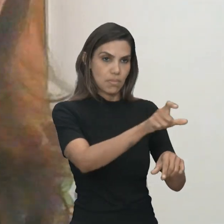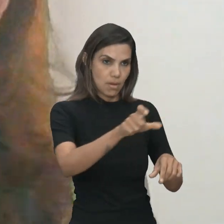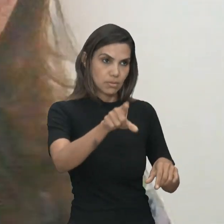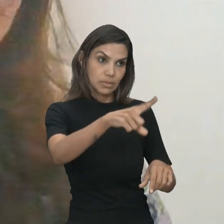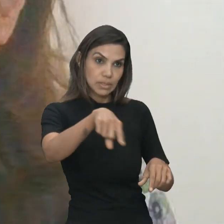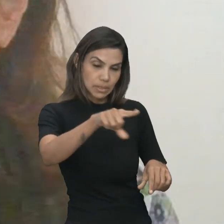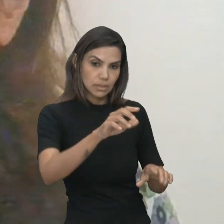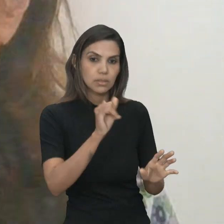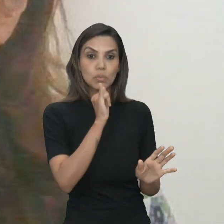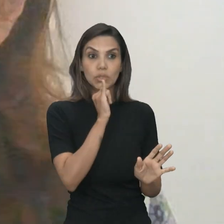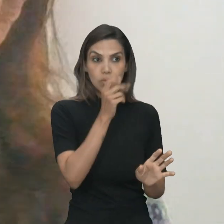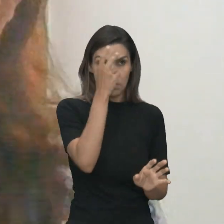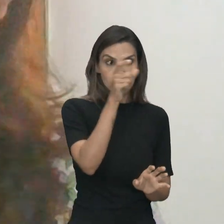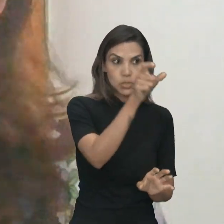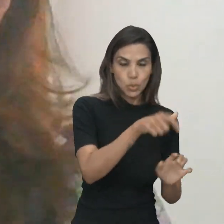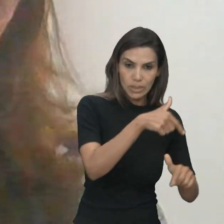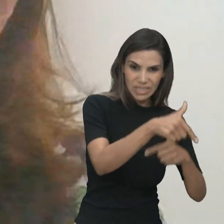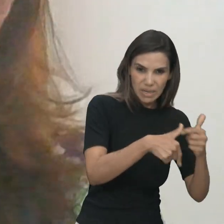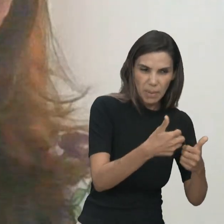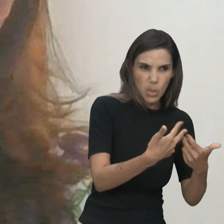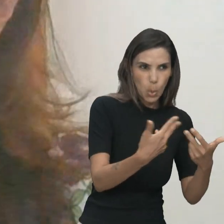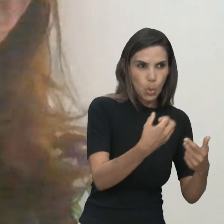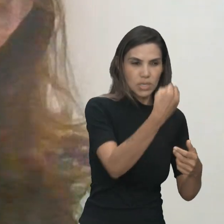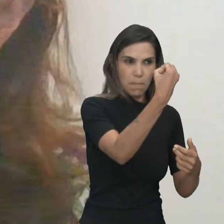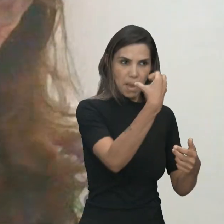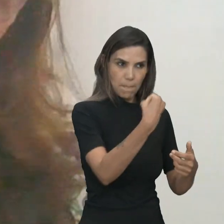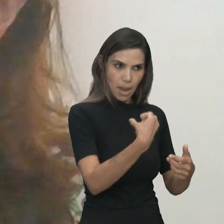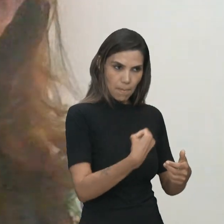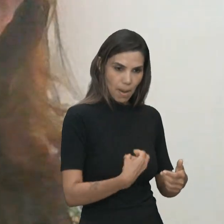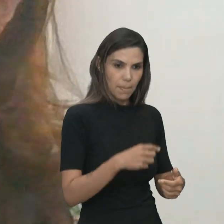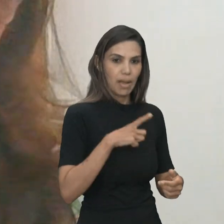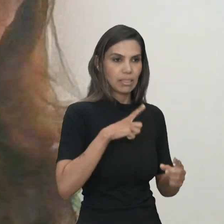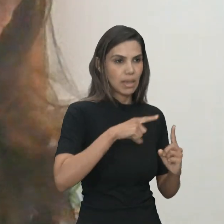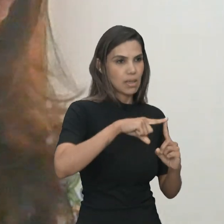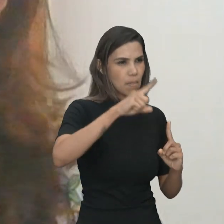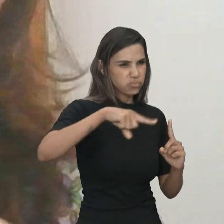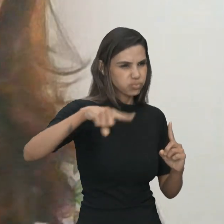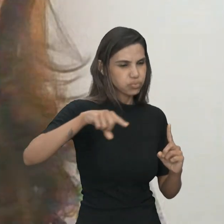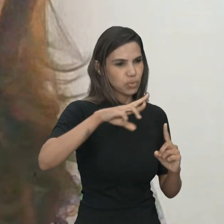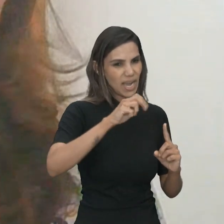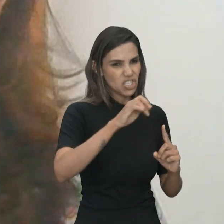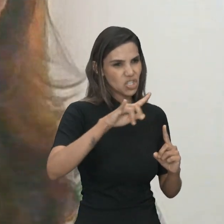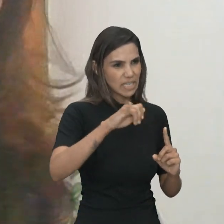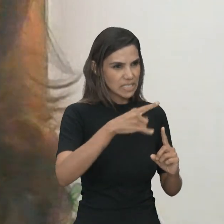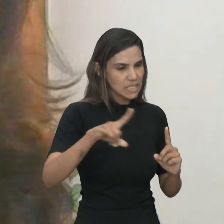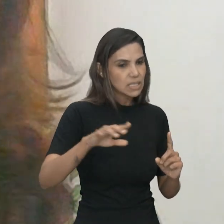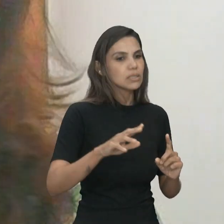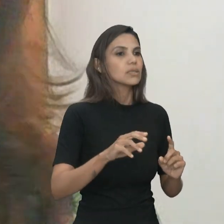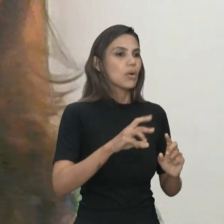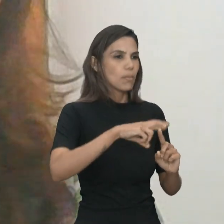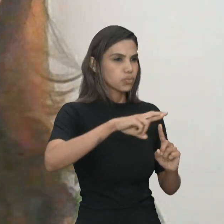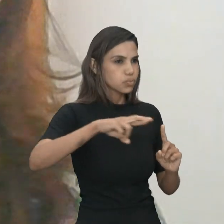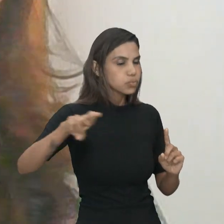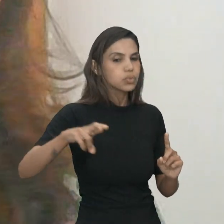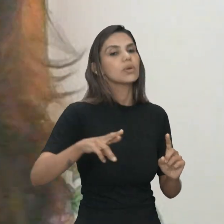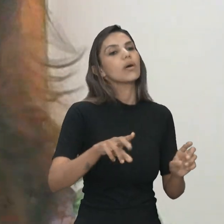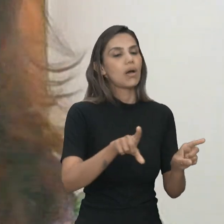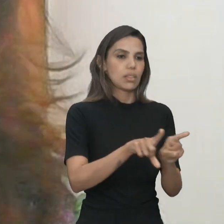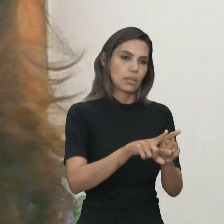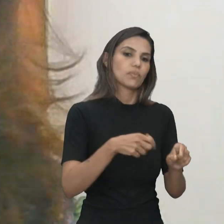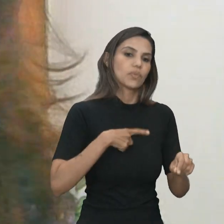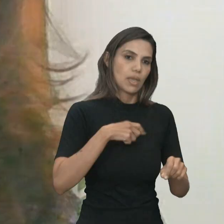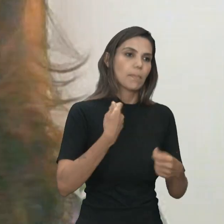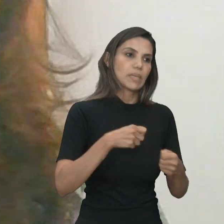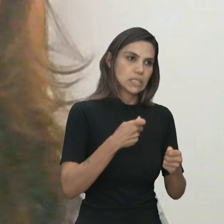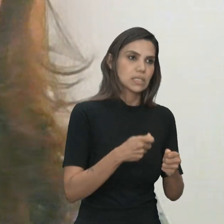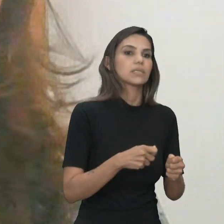Então, por exemplo, o trabalhador que trabalha com radiação, ele tem alguns exames específicos e por aí vai. Então, esses exames todos, eles são